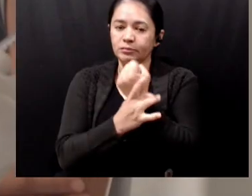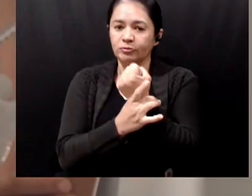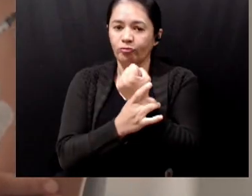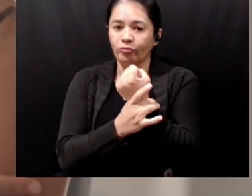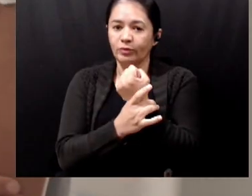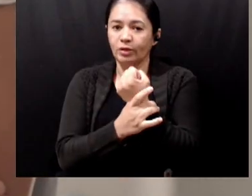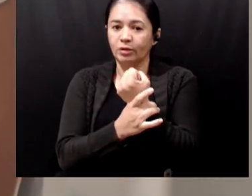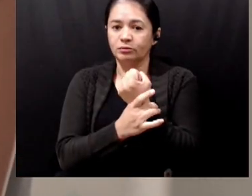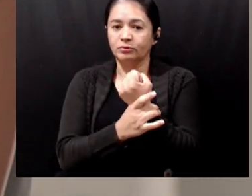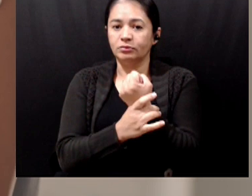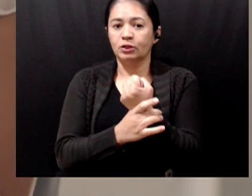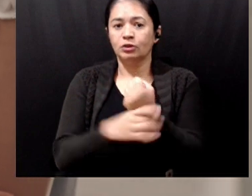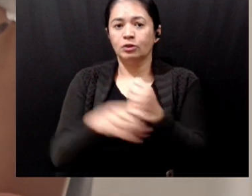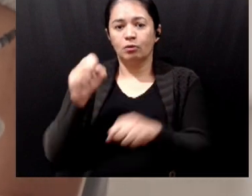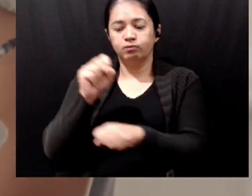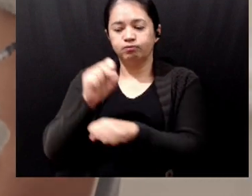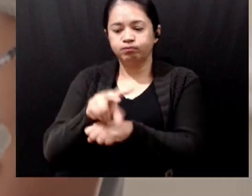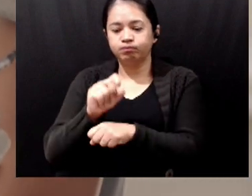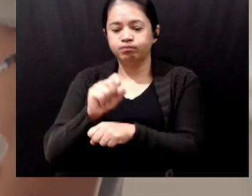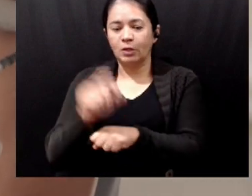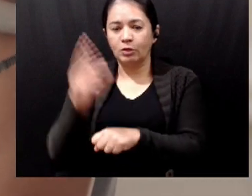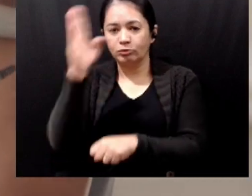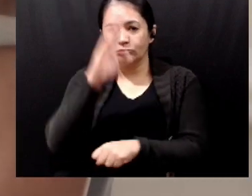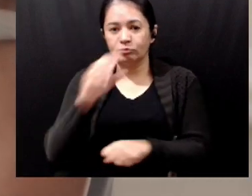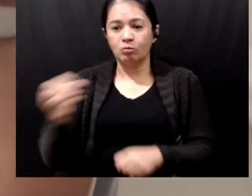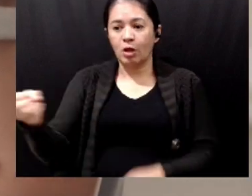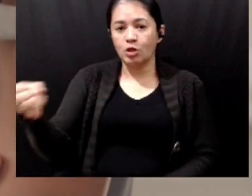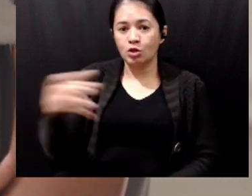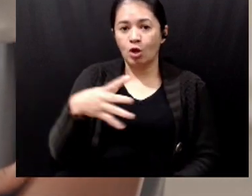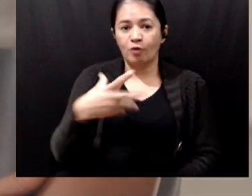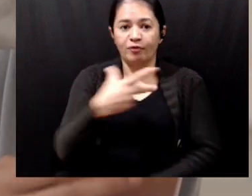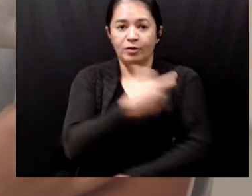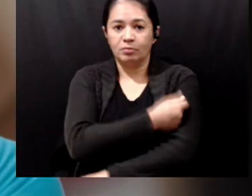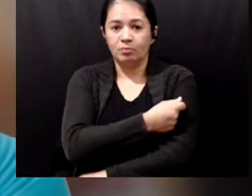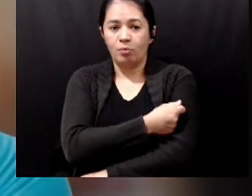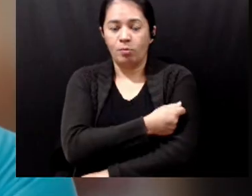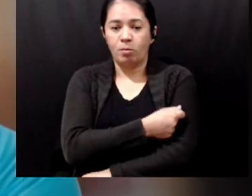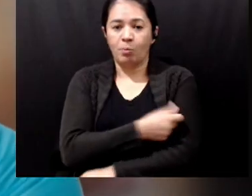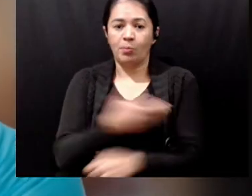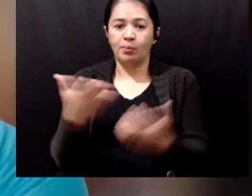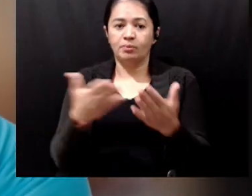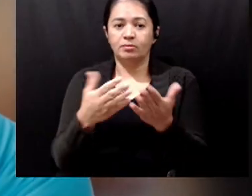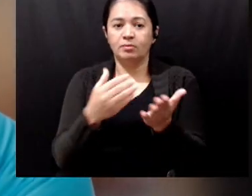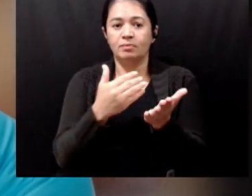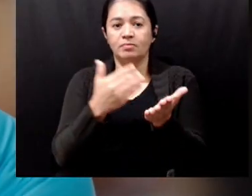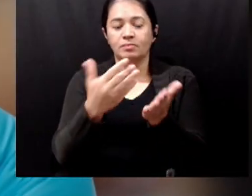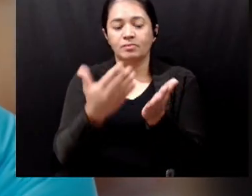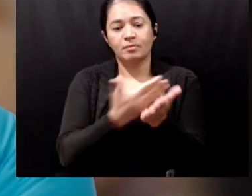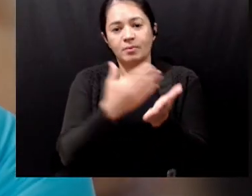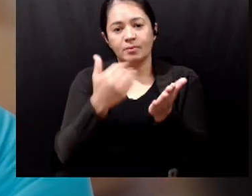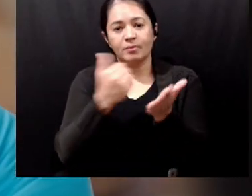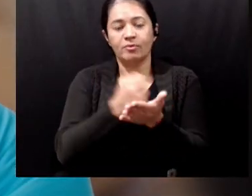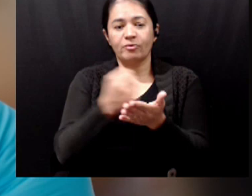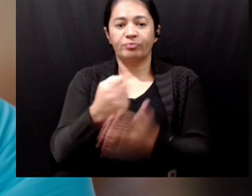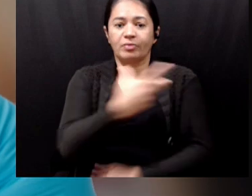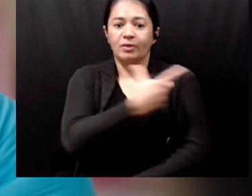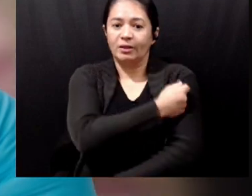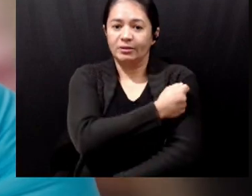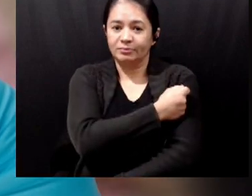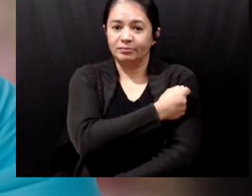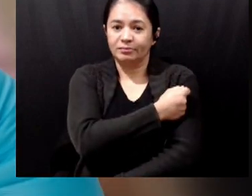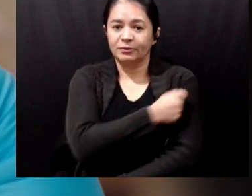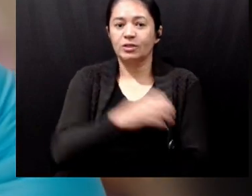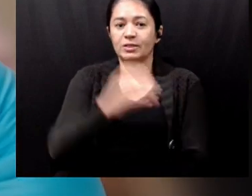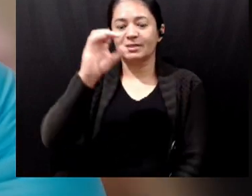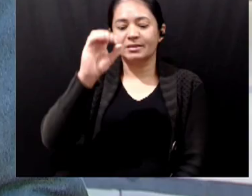vírus no país, uma nova dose da vacina foi introduzida no calendário, a chamada dose 0, que vem antes do